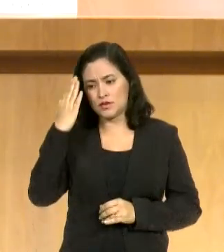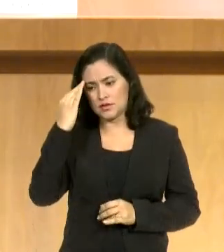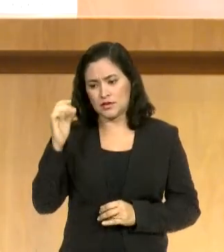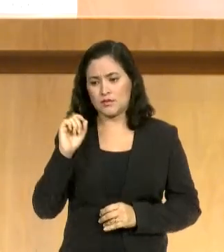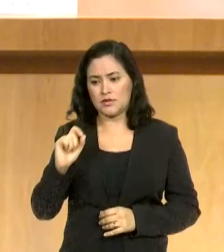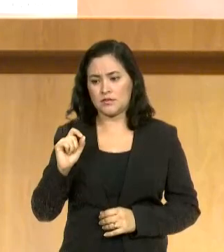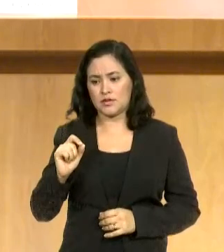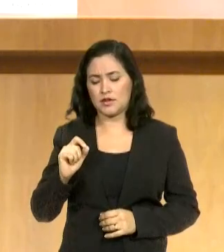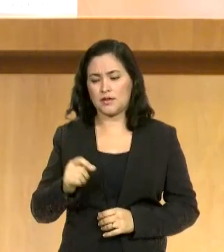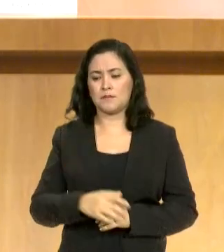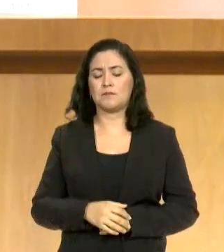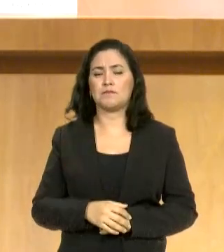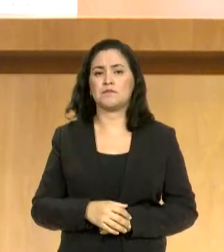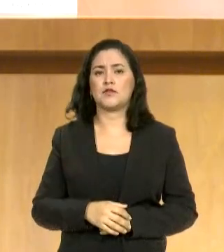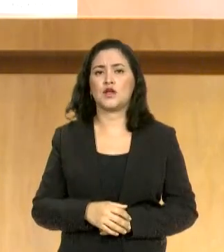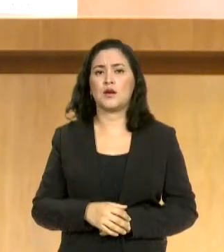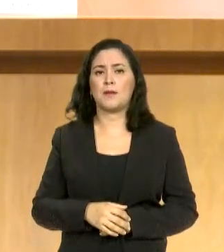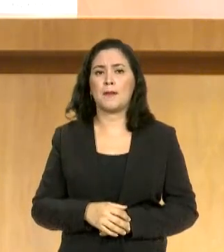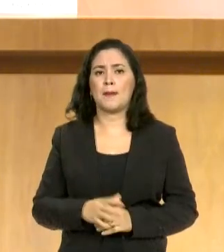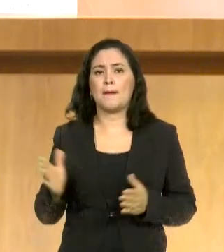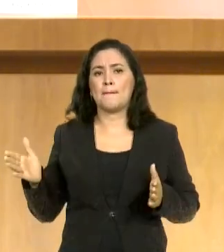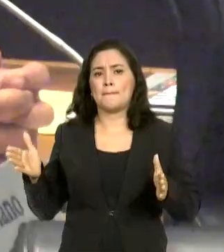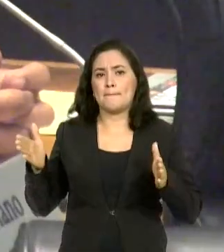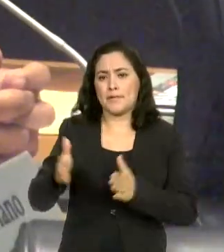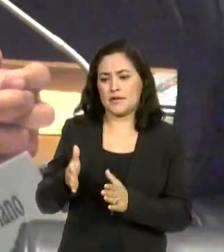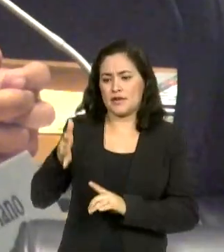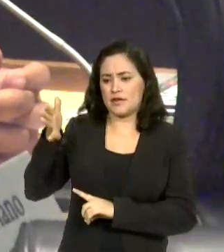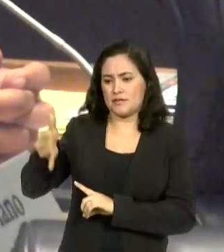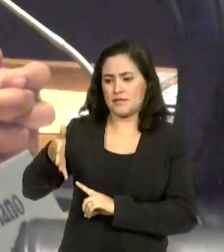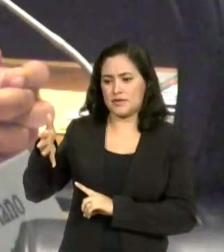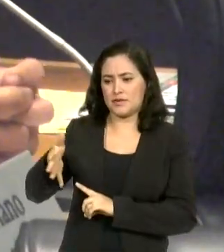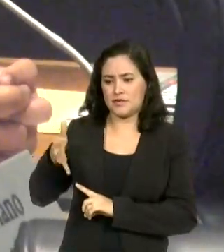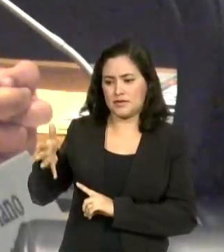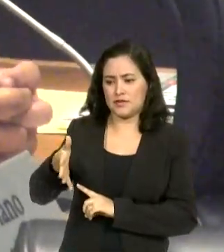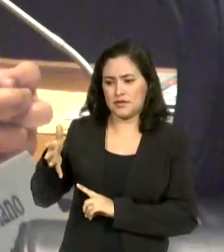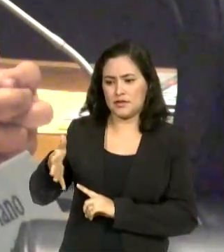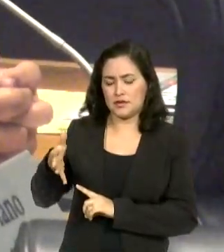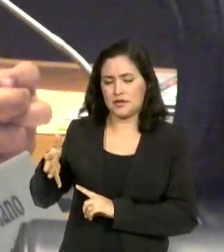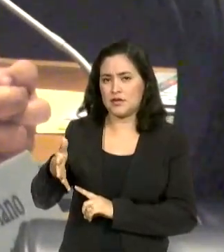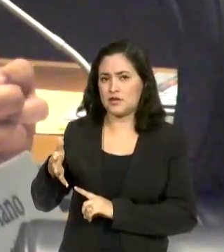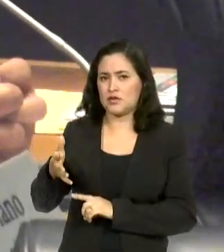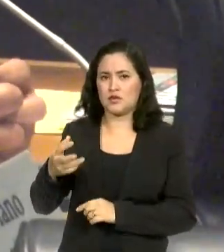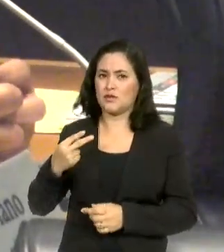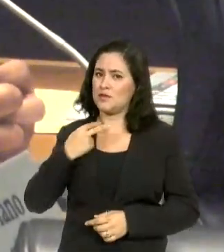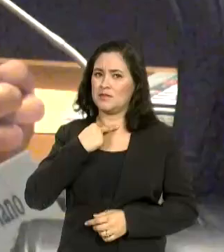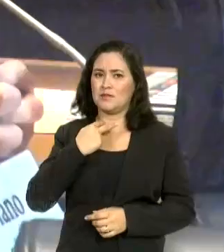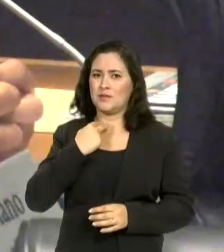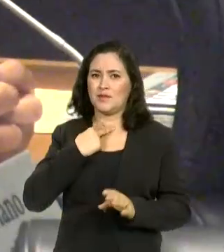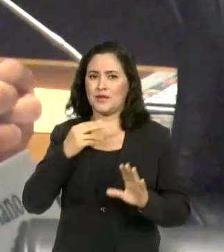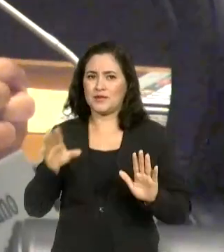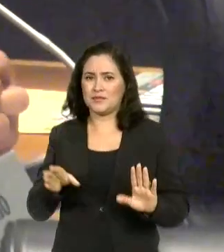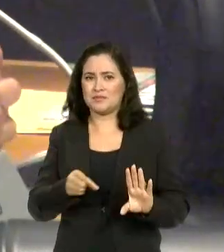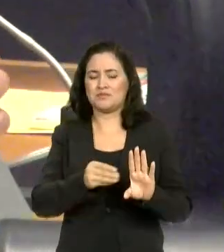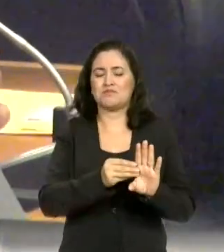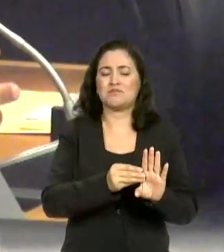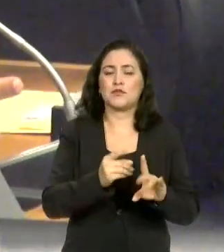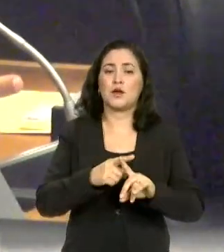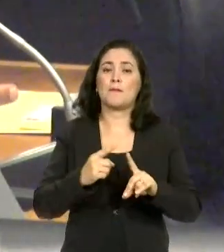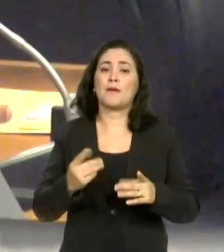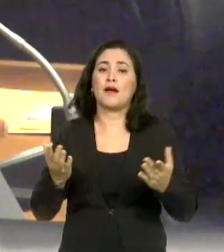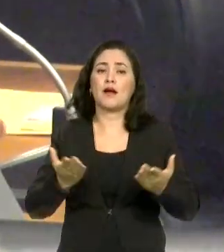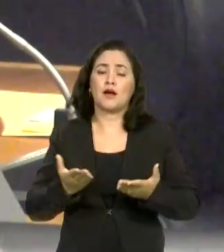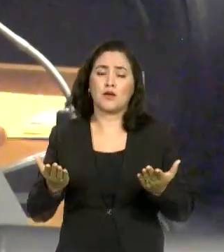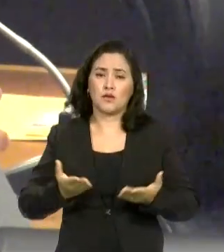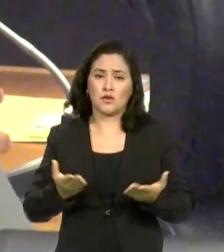não cabe a questão das partes, né? Mas o momento é propício, o momento